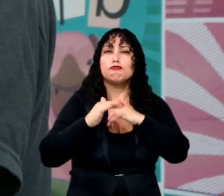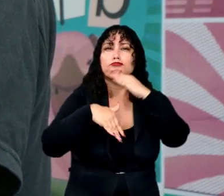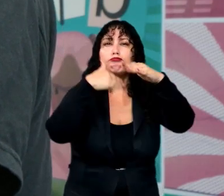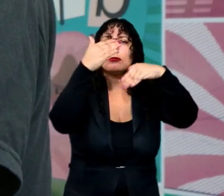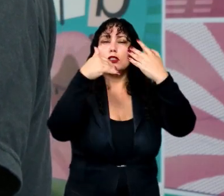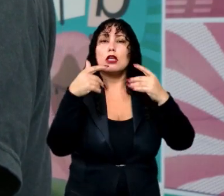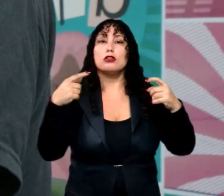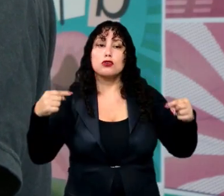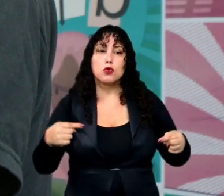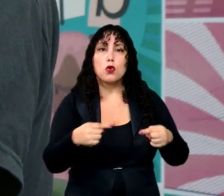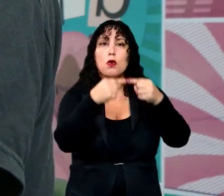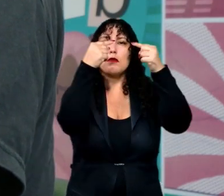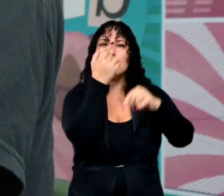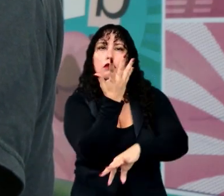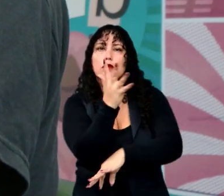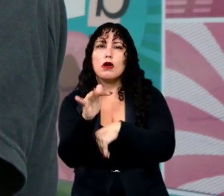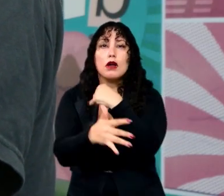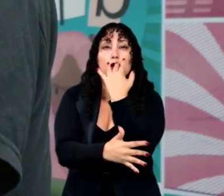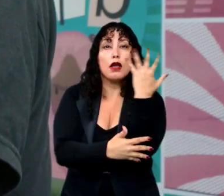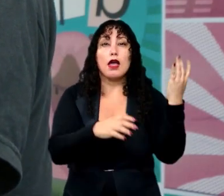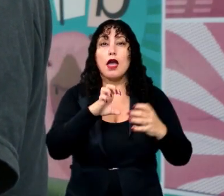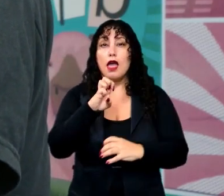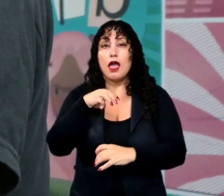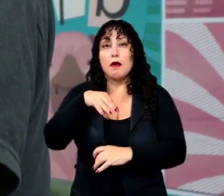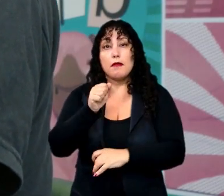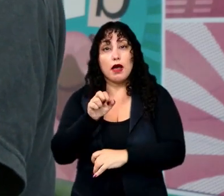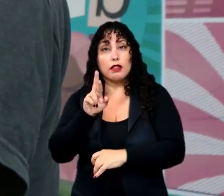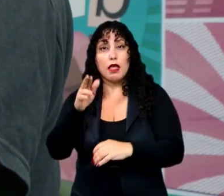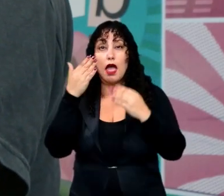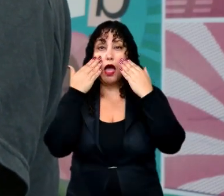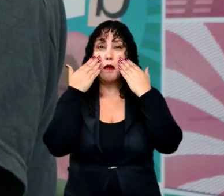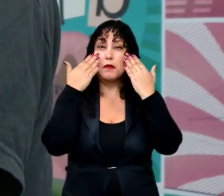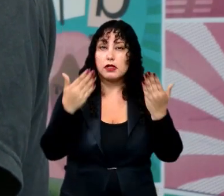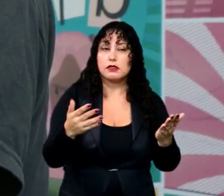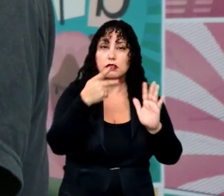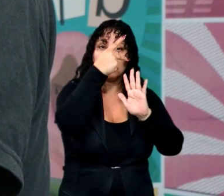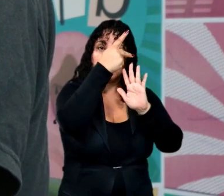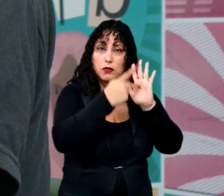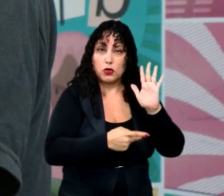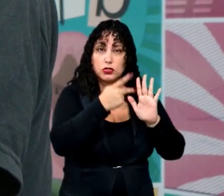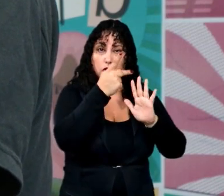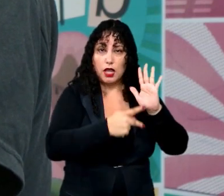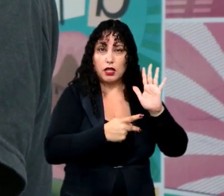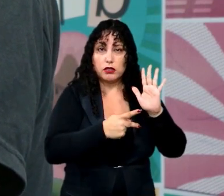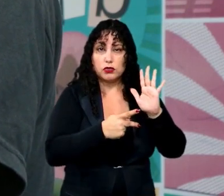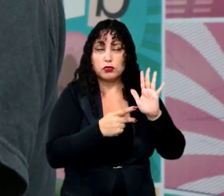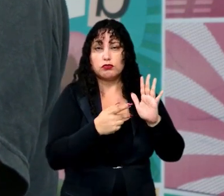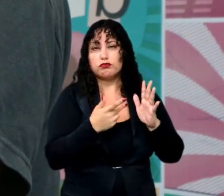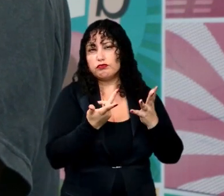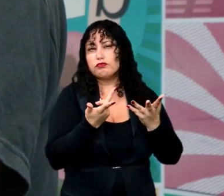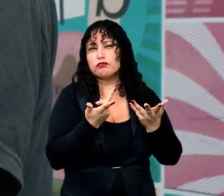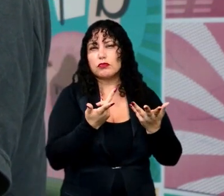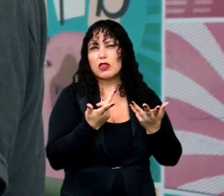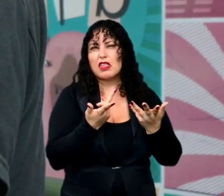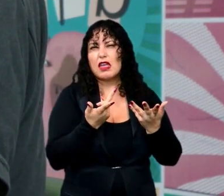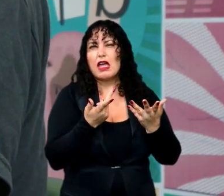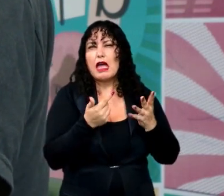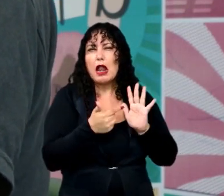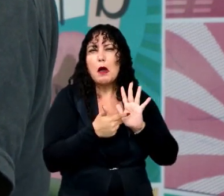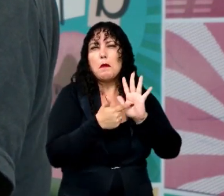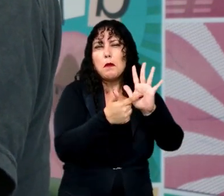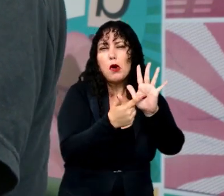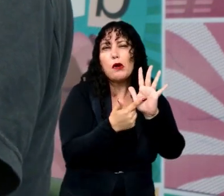ao meio ambiente aí Mater também apresenta nos seus projetos Eh vamos dizer assim é uma roupagem